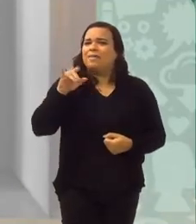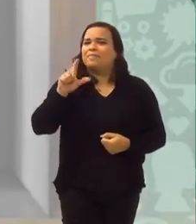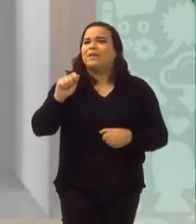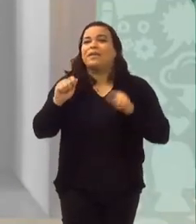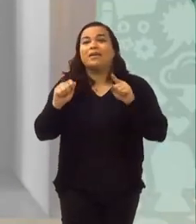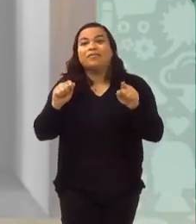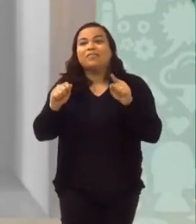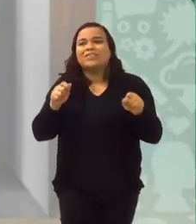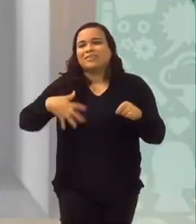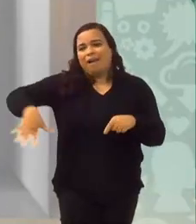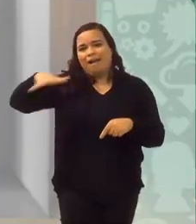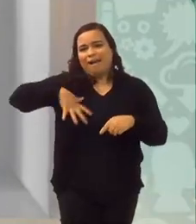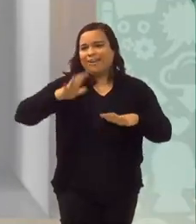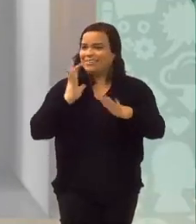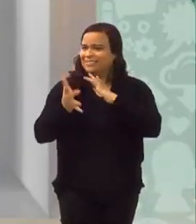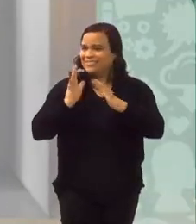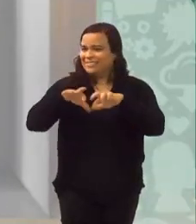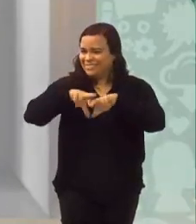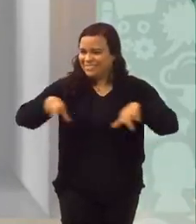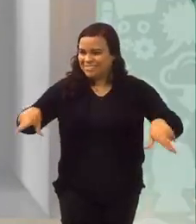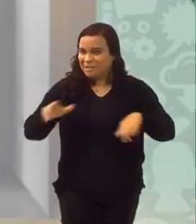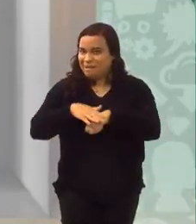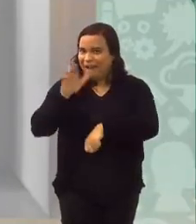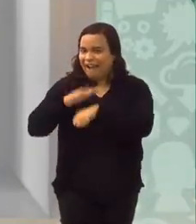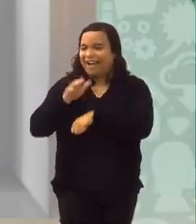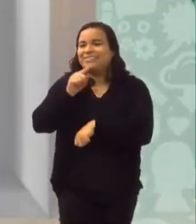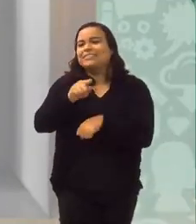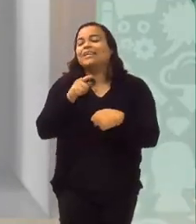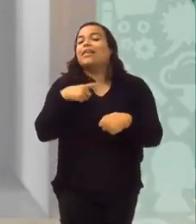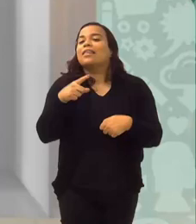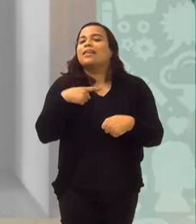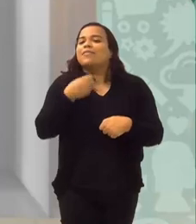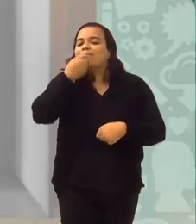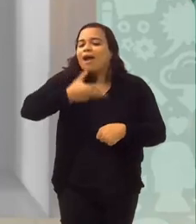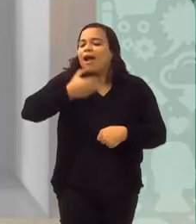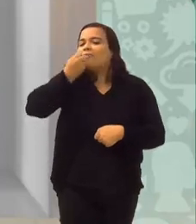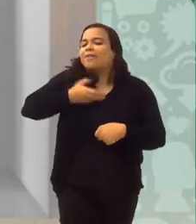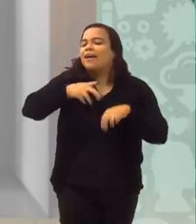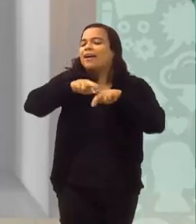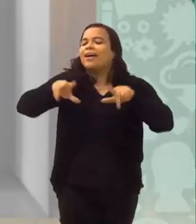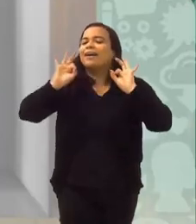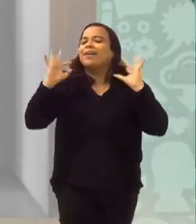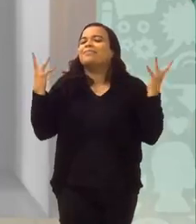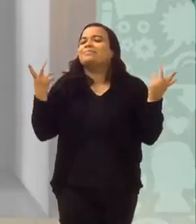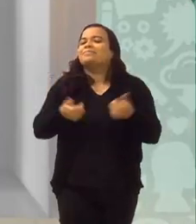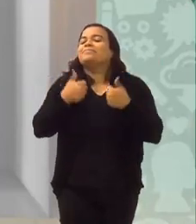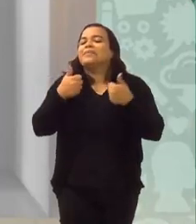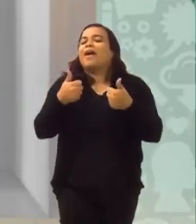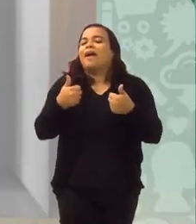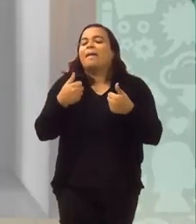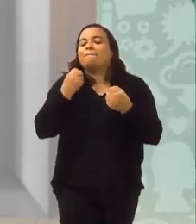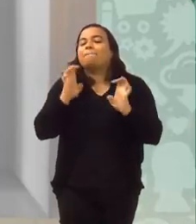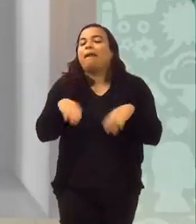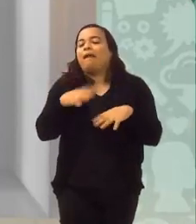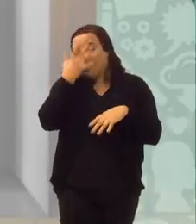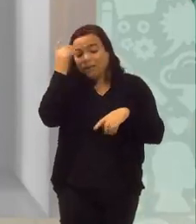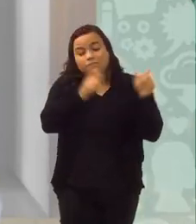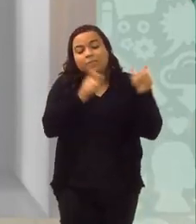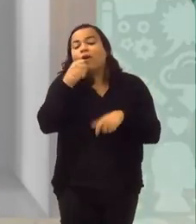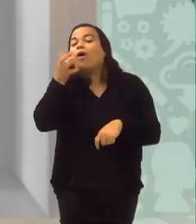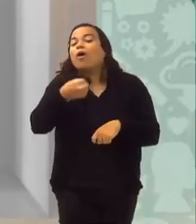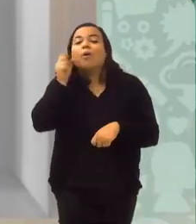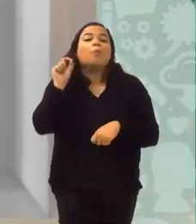Camila, você que é muito das mídias sociais, o que, que você recebeu de relatos aí positivos